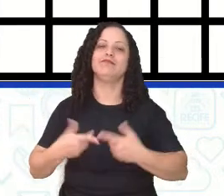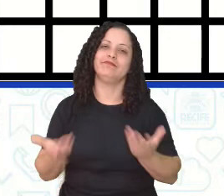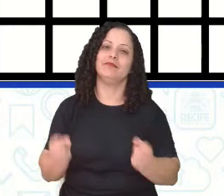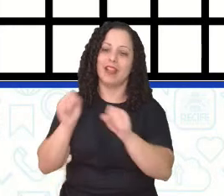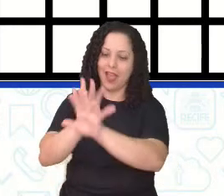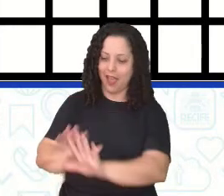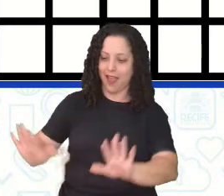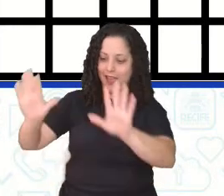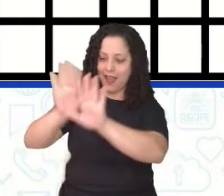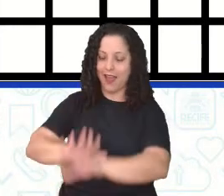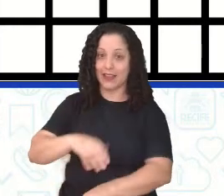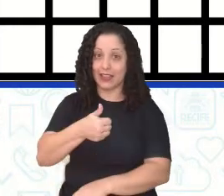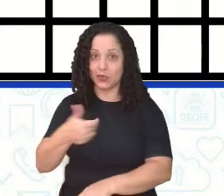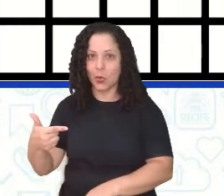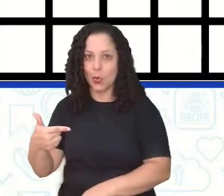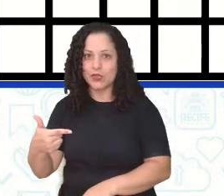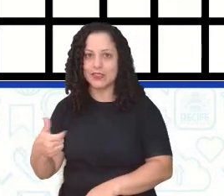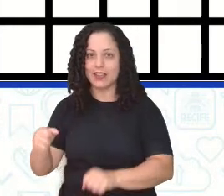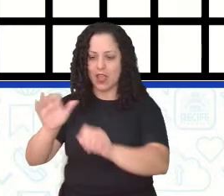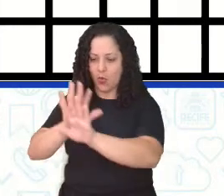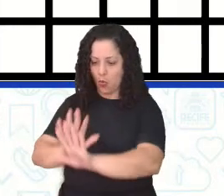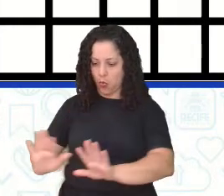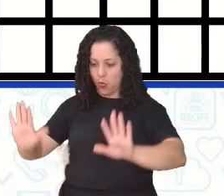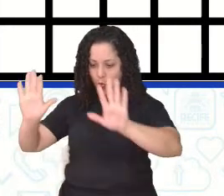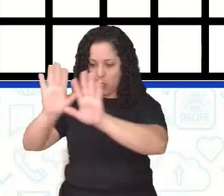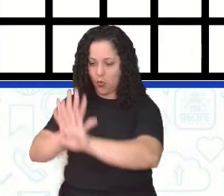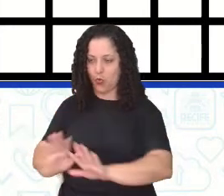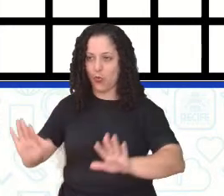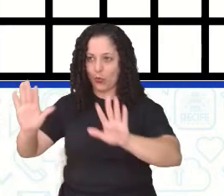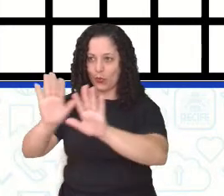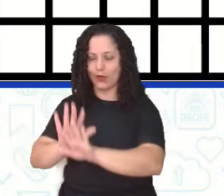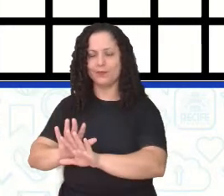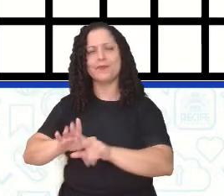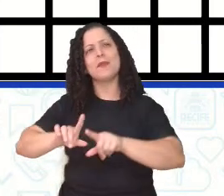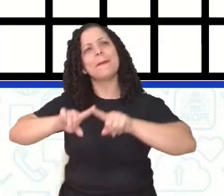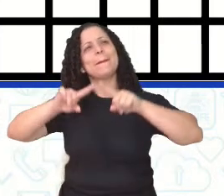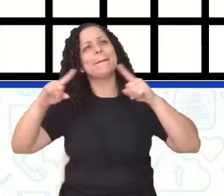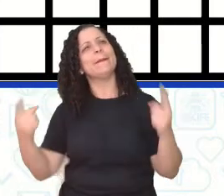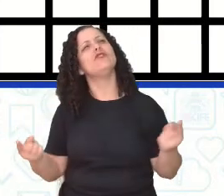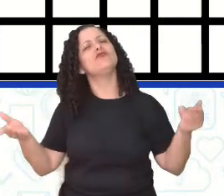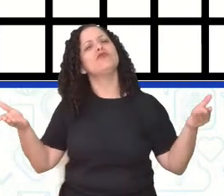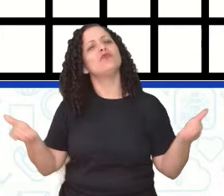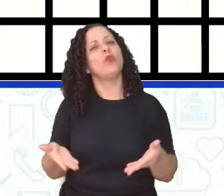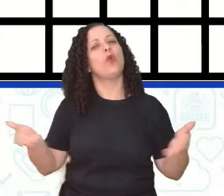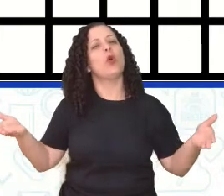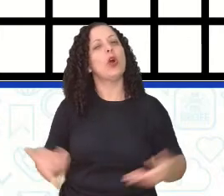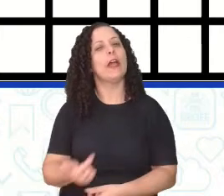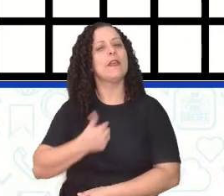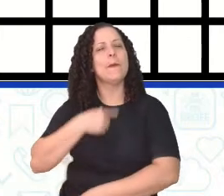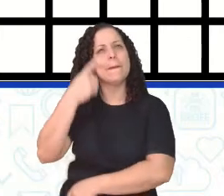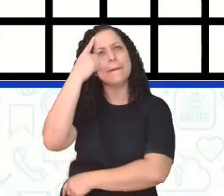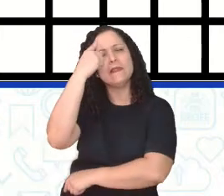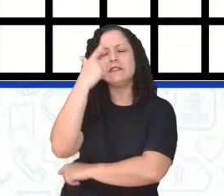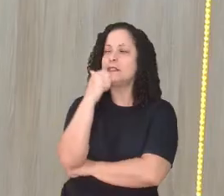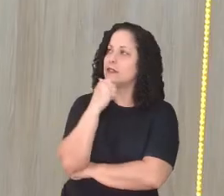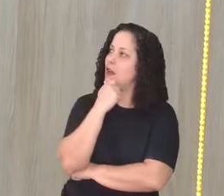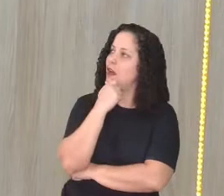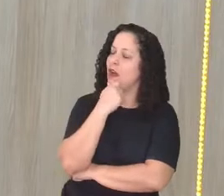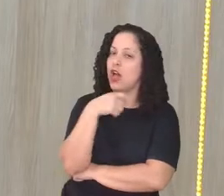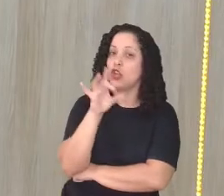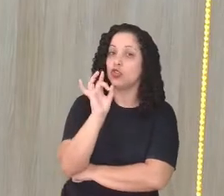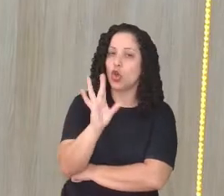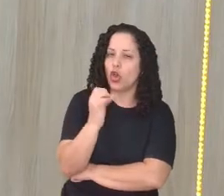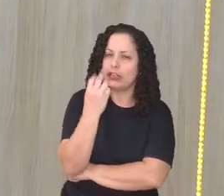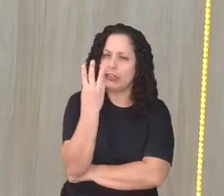área 12. O total da área é 12. Professora, e se eu colocar